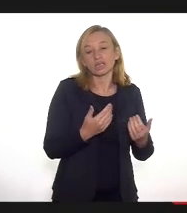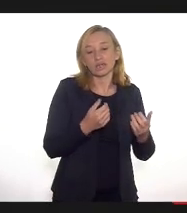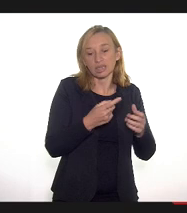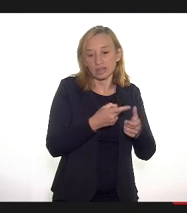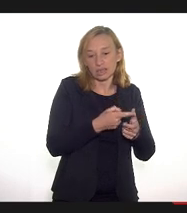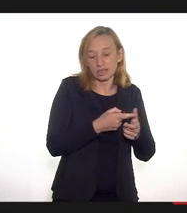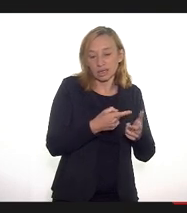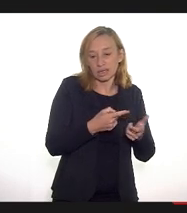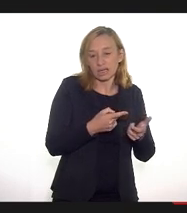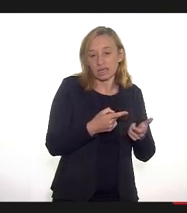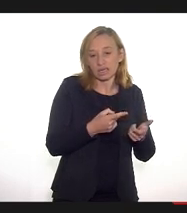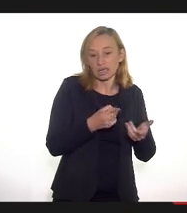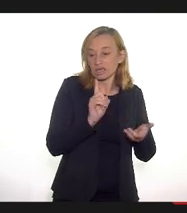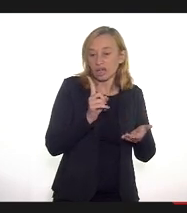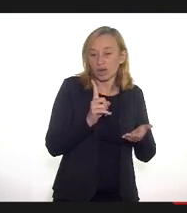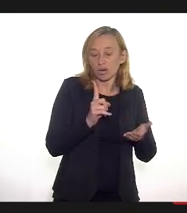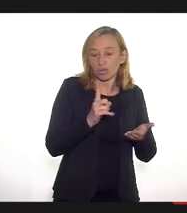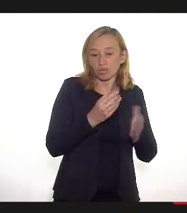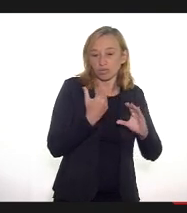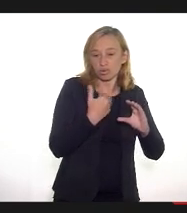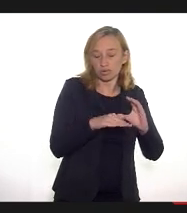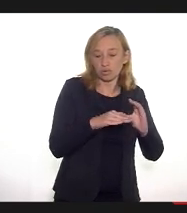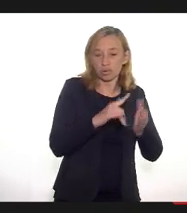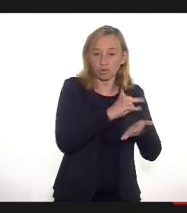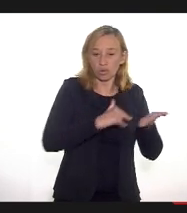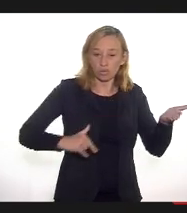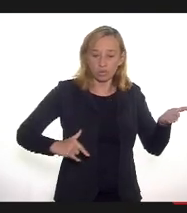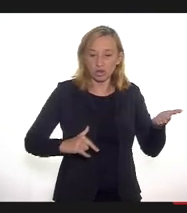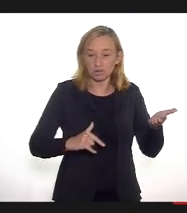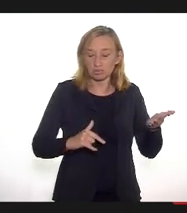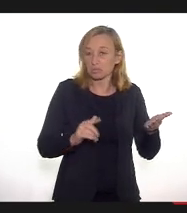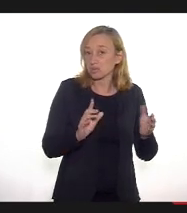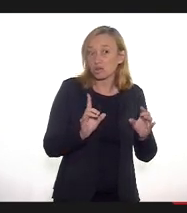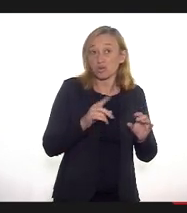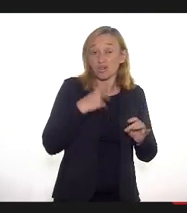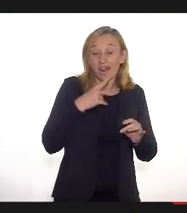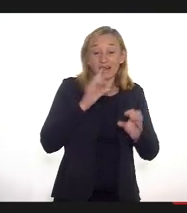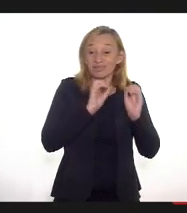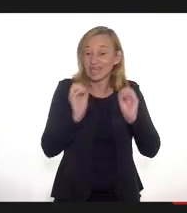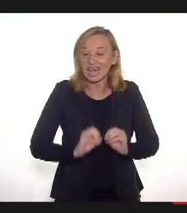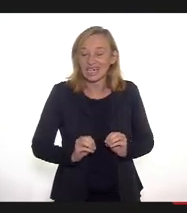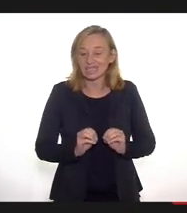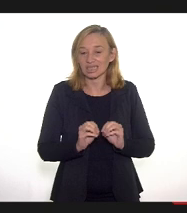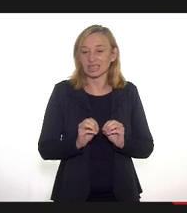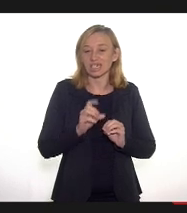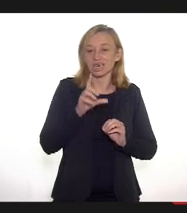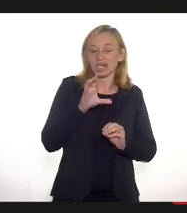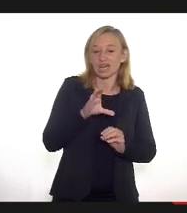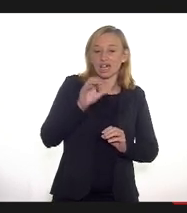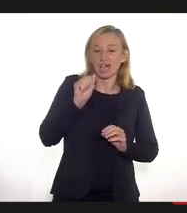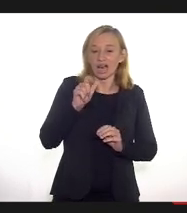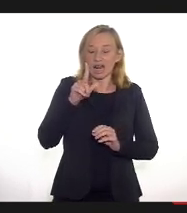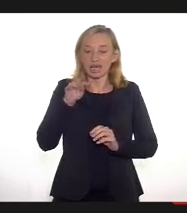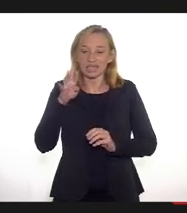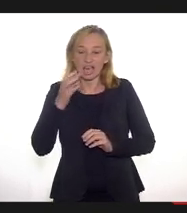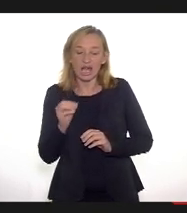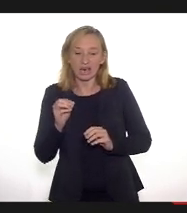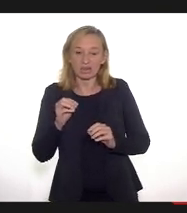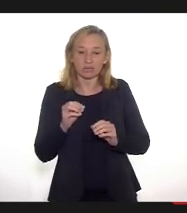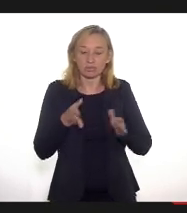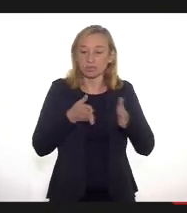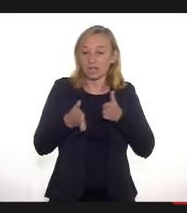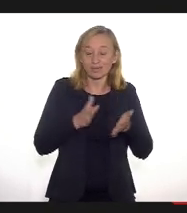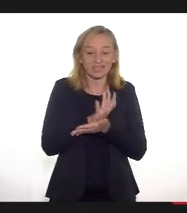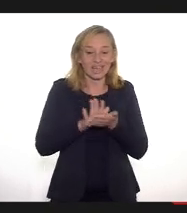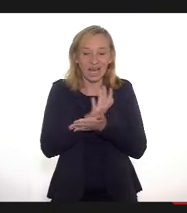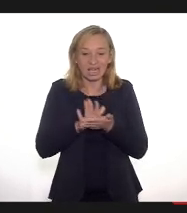tendo em vista que não foi divulgado qualquer tipo de calendário, qualquer tipo de prazo, e coloca os alunos cotistas hoje numa situação de